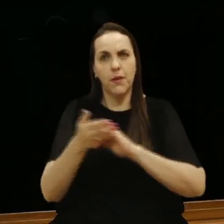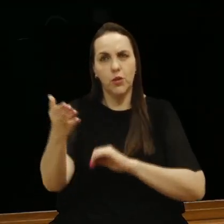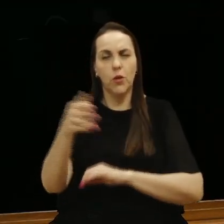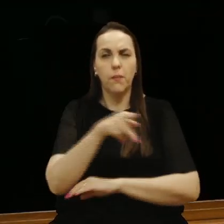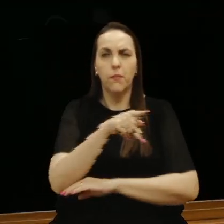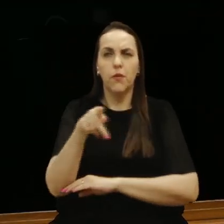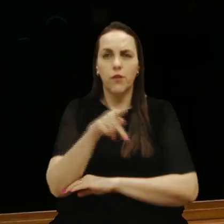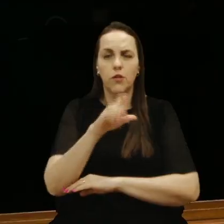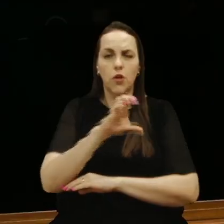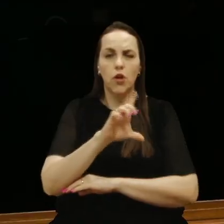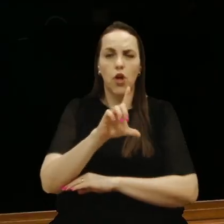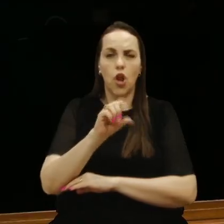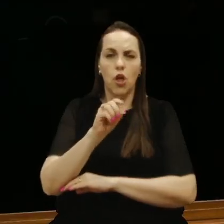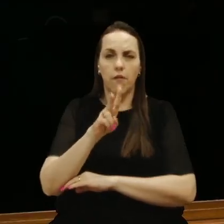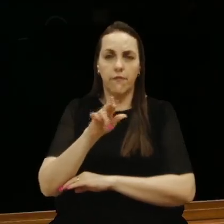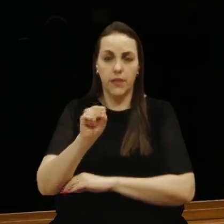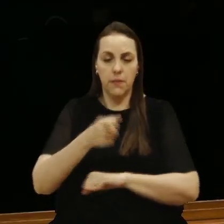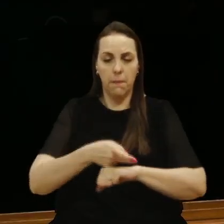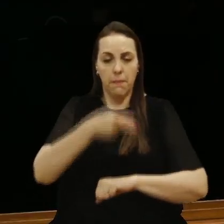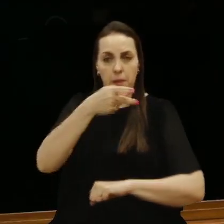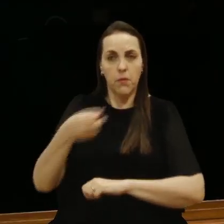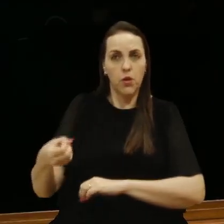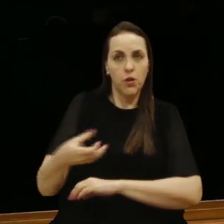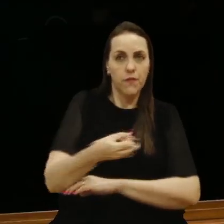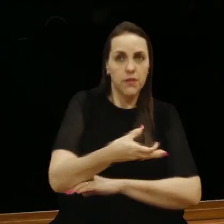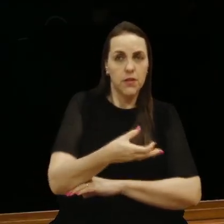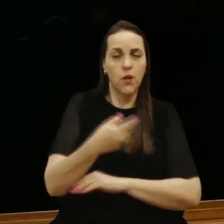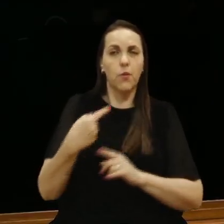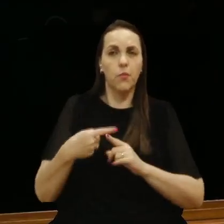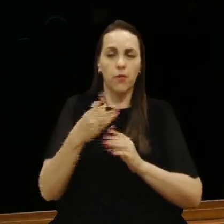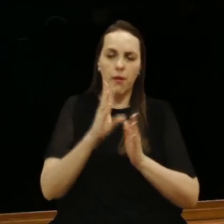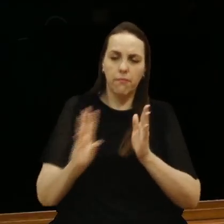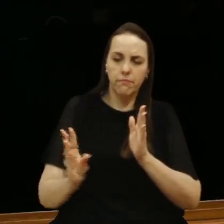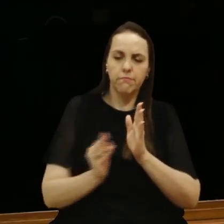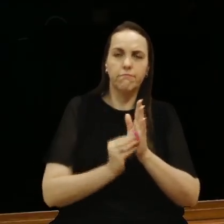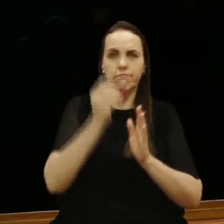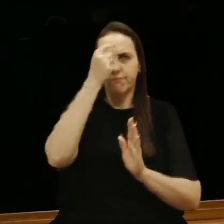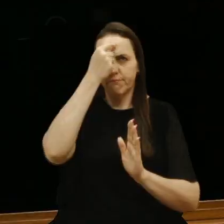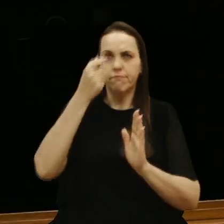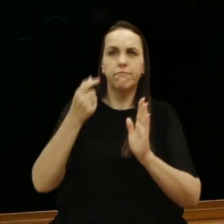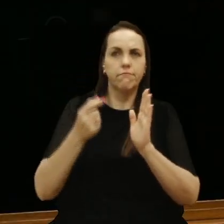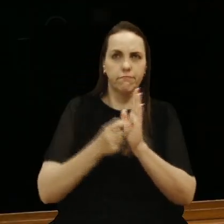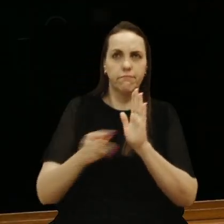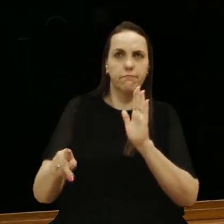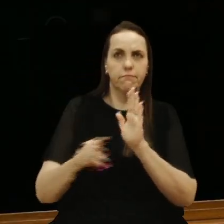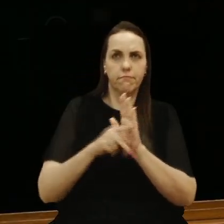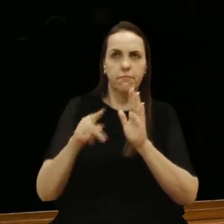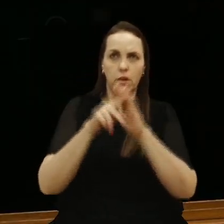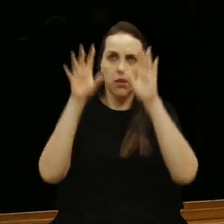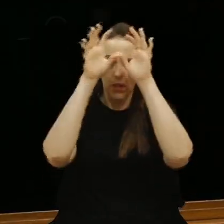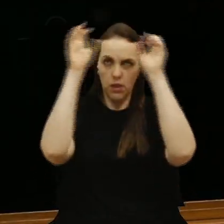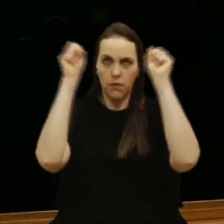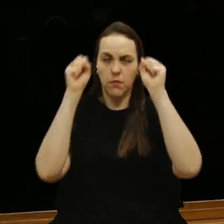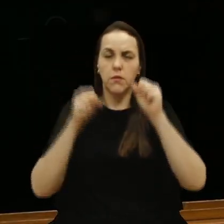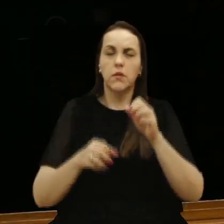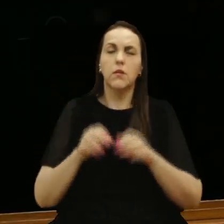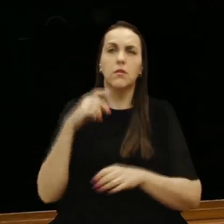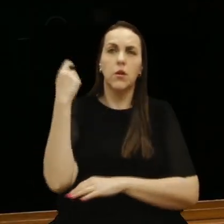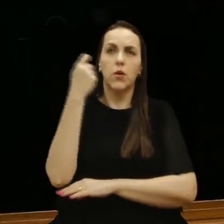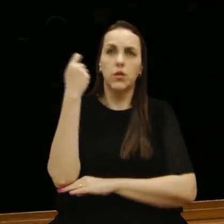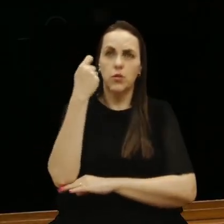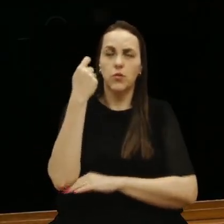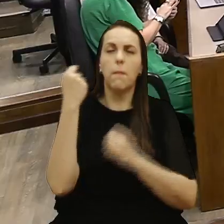professor Clóvis, pelo prêmio de inovação em razão da implementação da inteligência artificial no Tribunal de Justiça do Rio Grande do Sul. Parabéns,